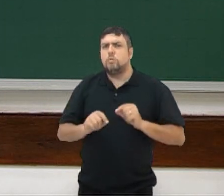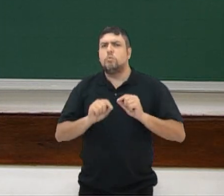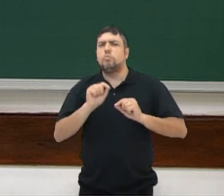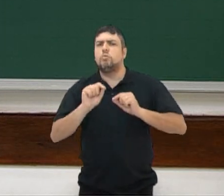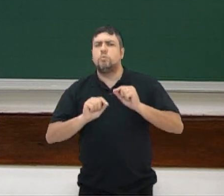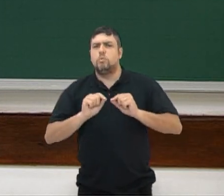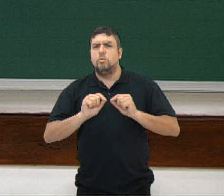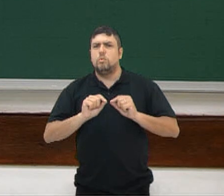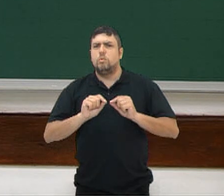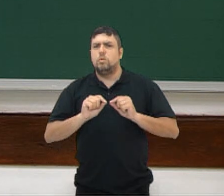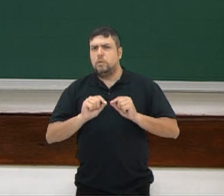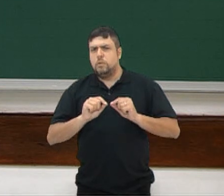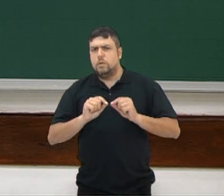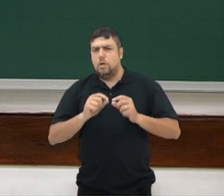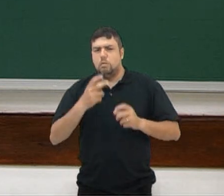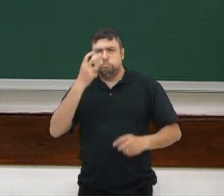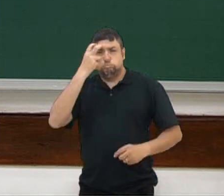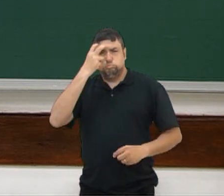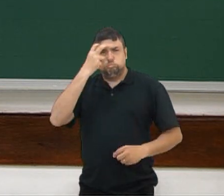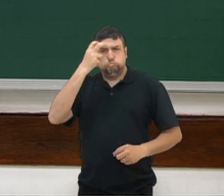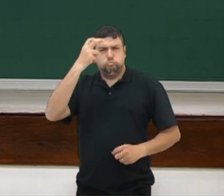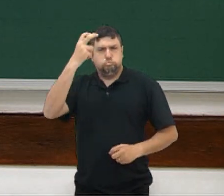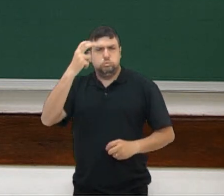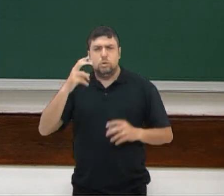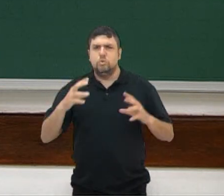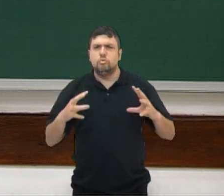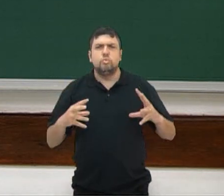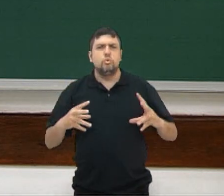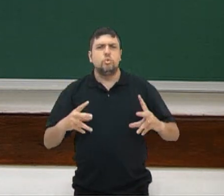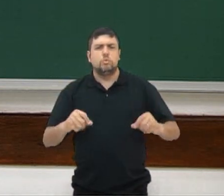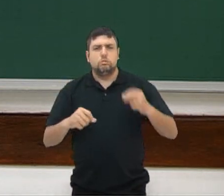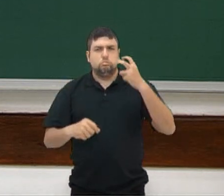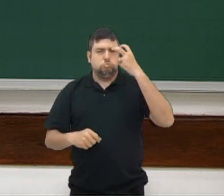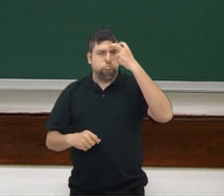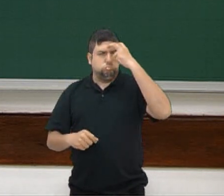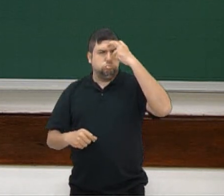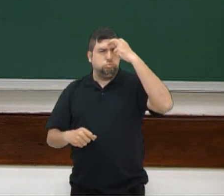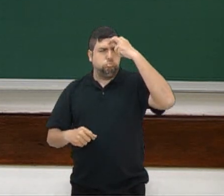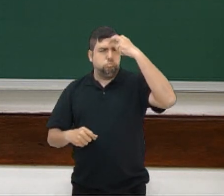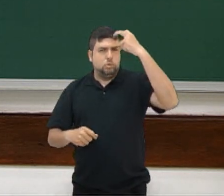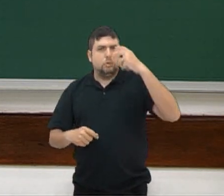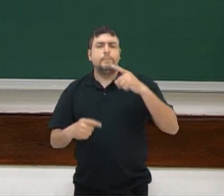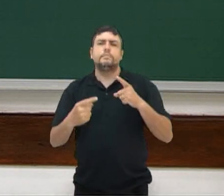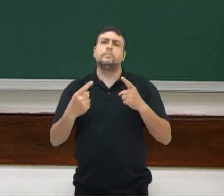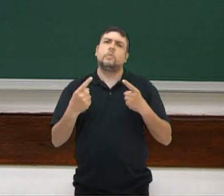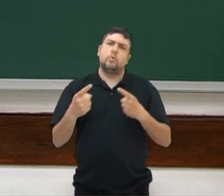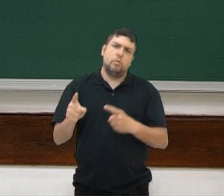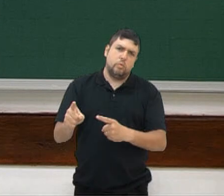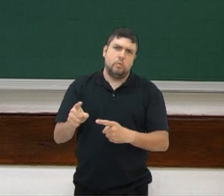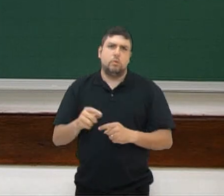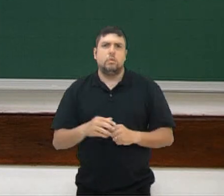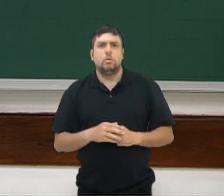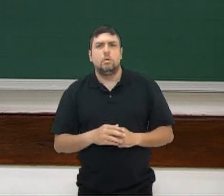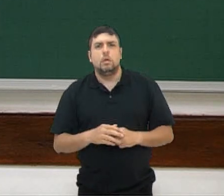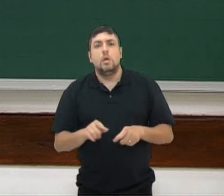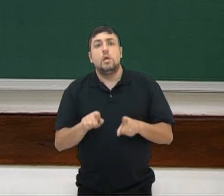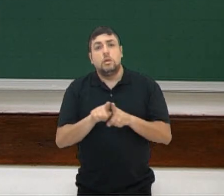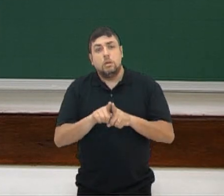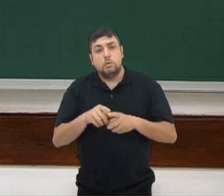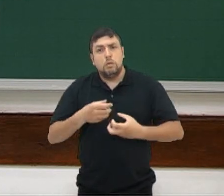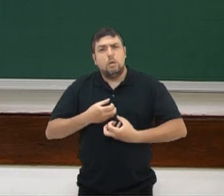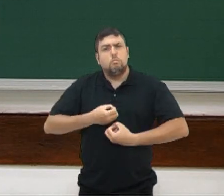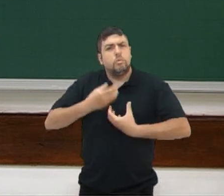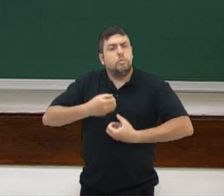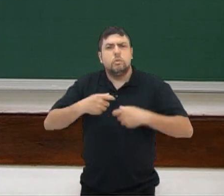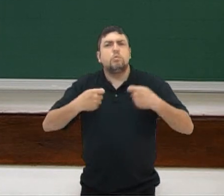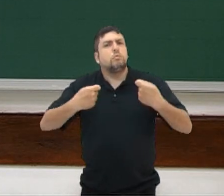está criticando essa erudição exagerada em tudo. E, como ele está falando de poesia, principalmente, ele dizendo que a poesia não precisa